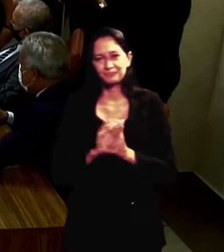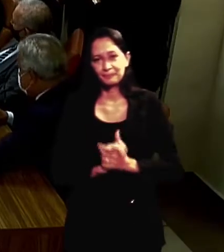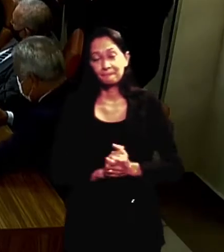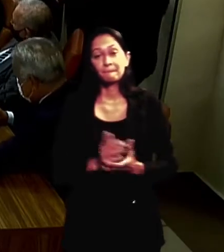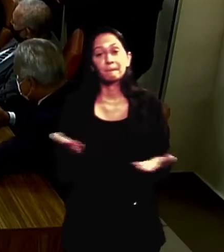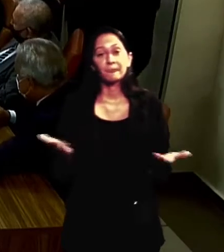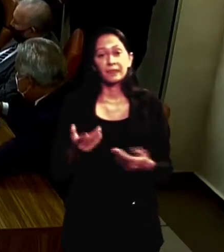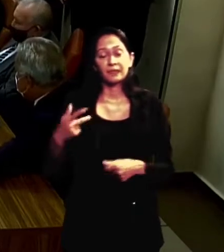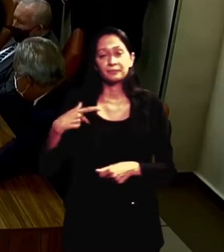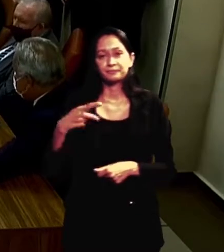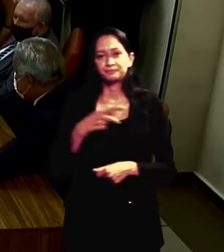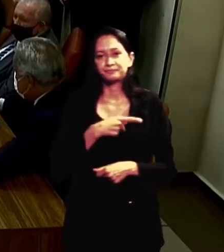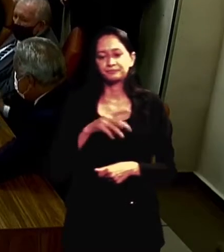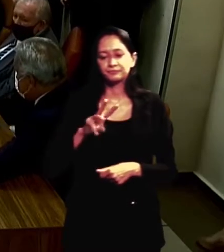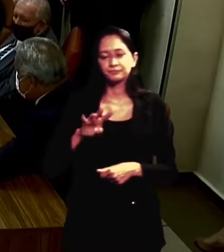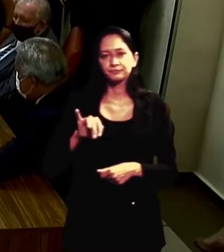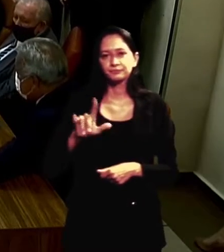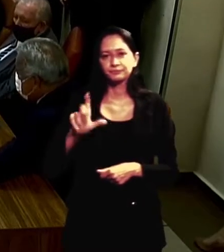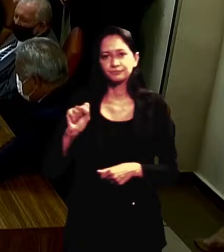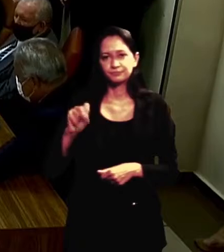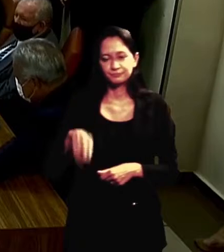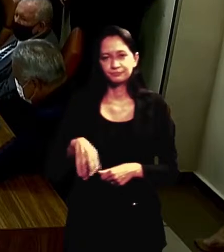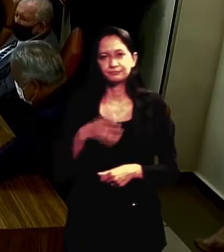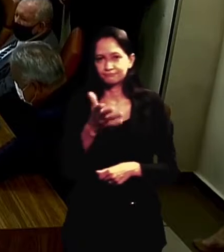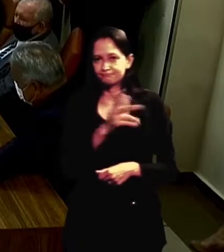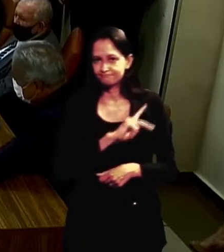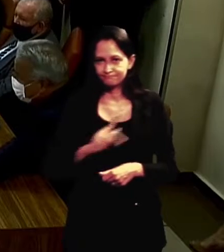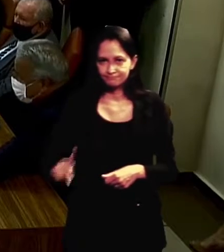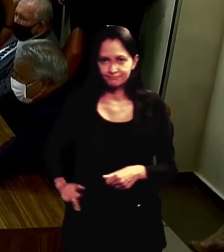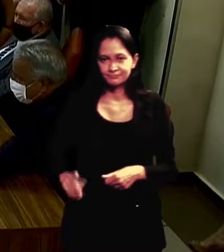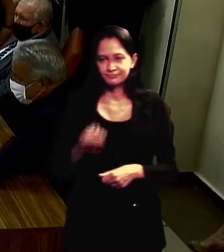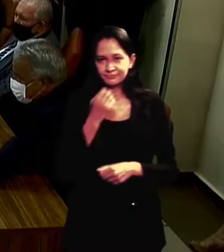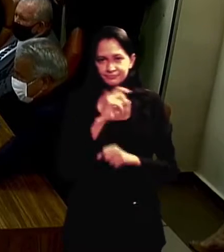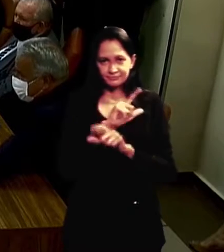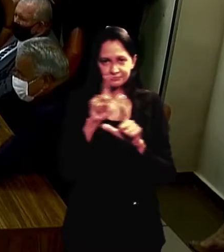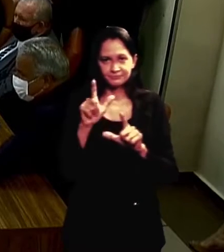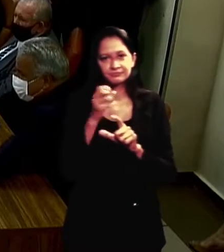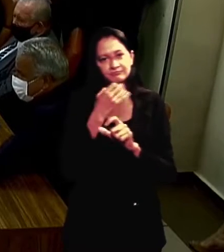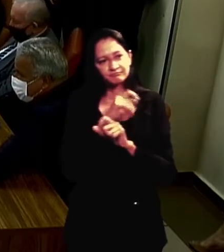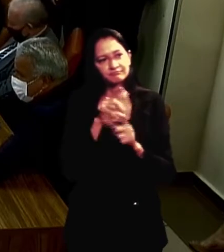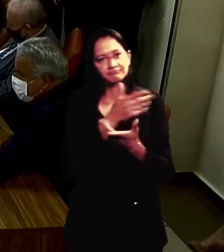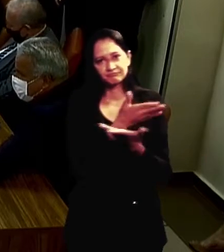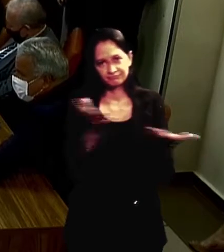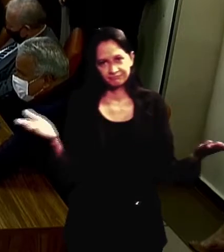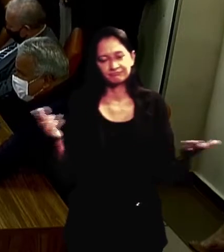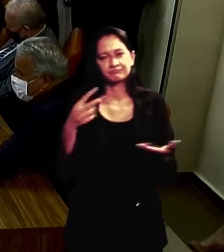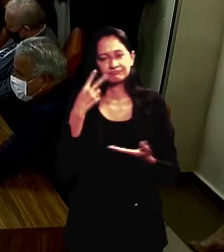Vereador Pastor Wilson, com a palavra. Presidente, bom dia a todos os vereadores. Quero parabenizar aqui,